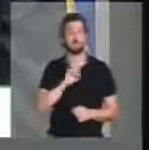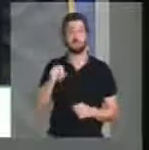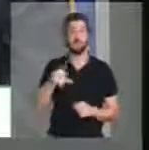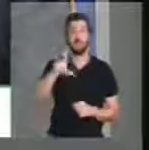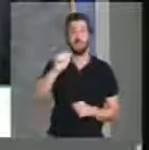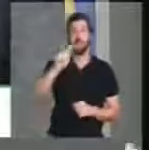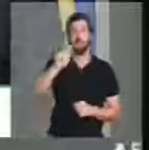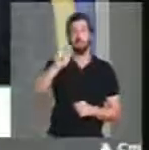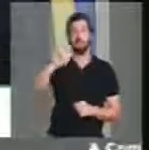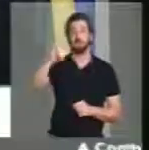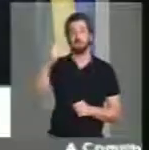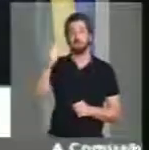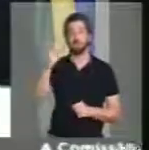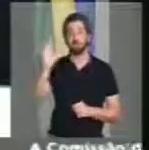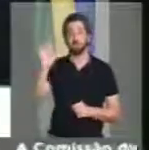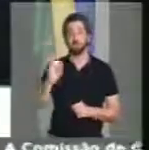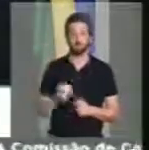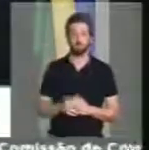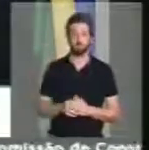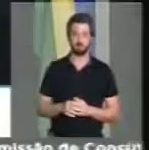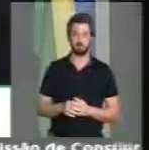Operação Lava Jato.